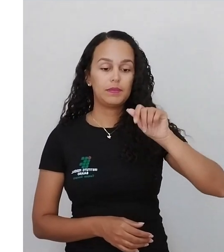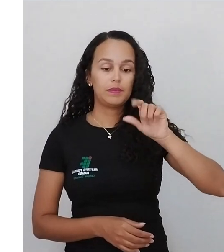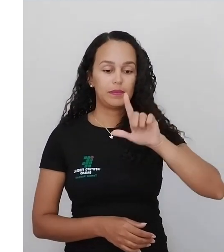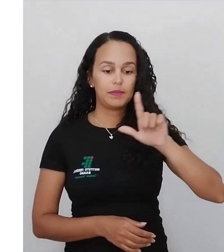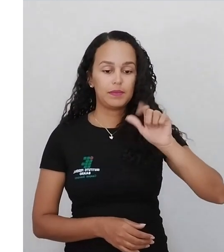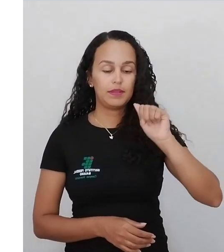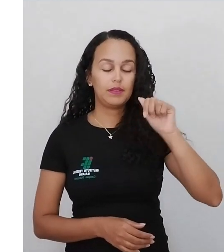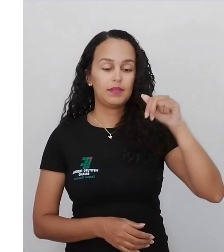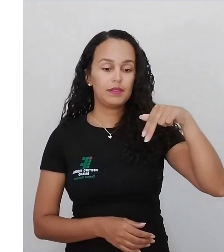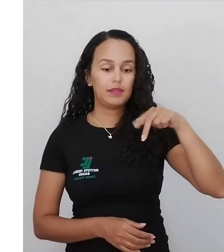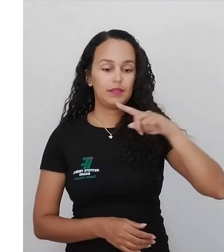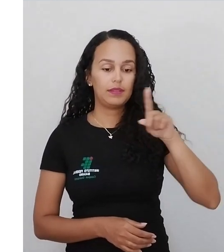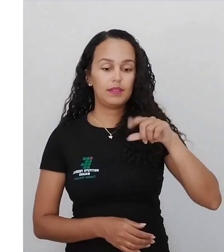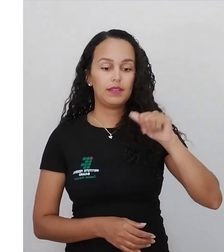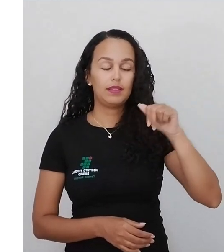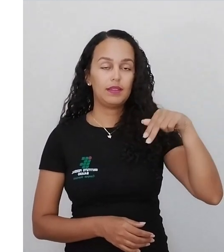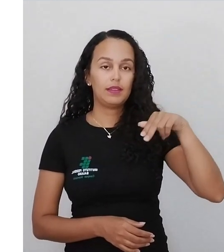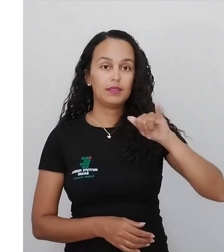argumento